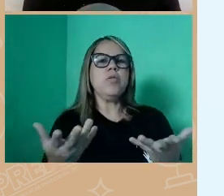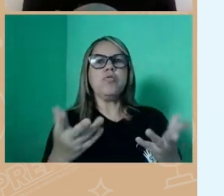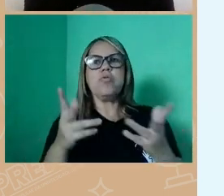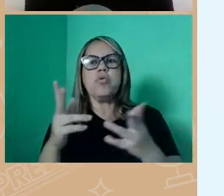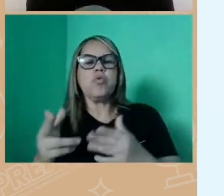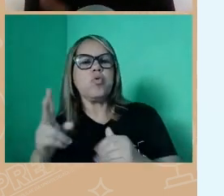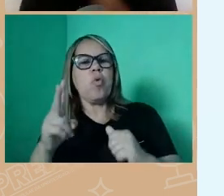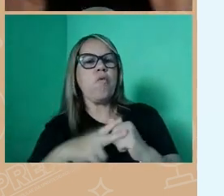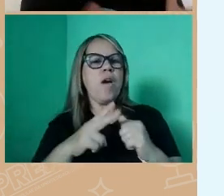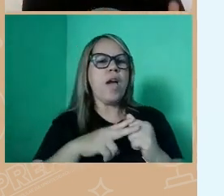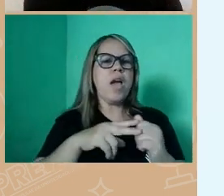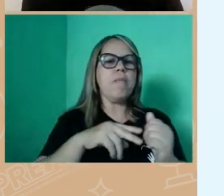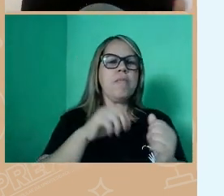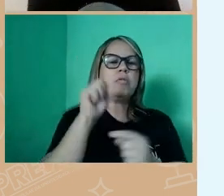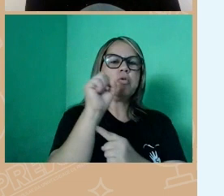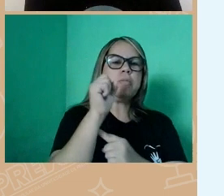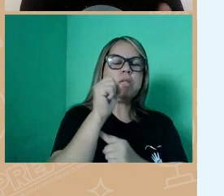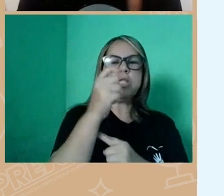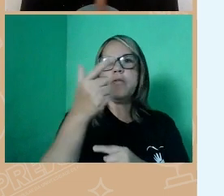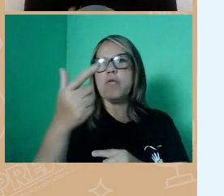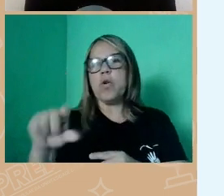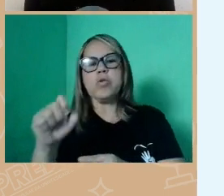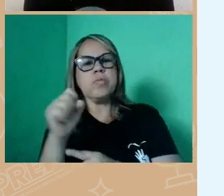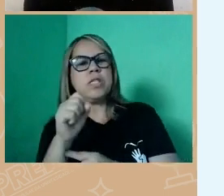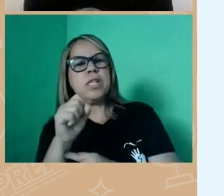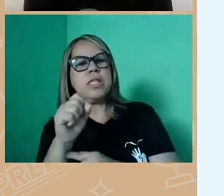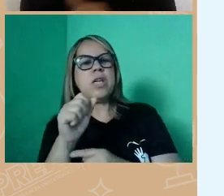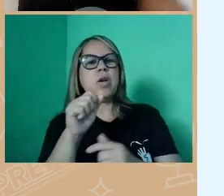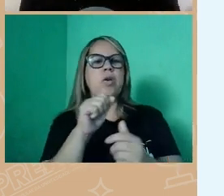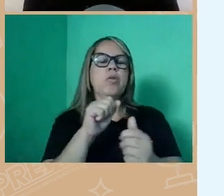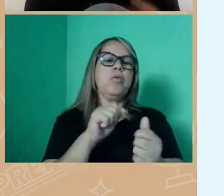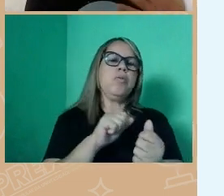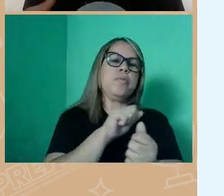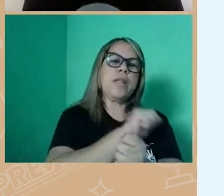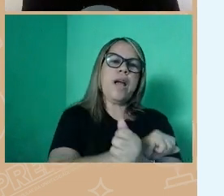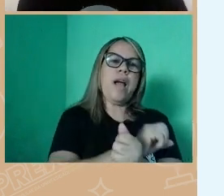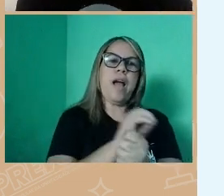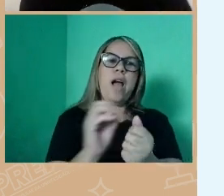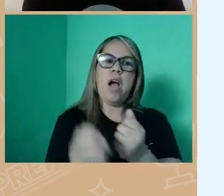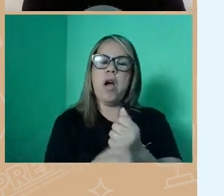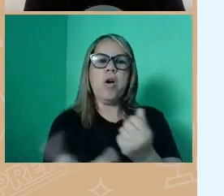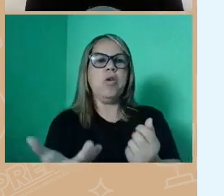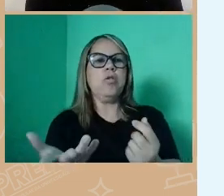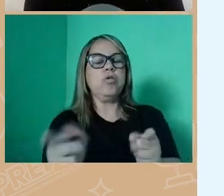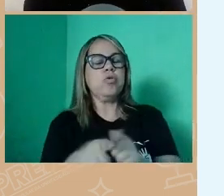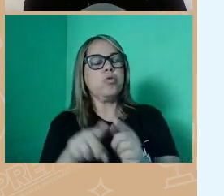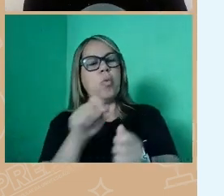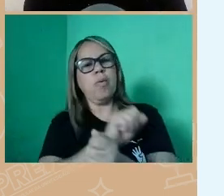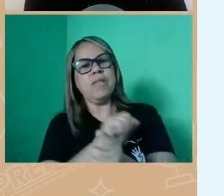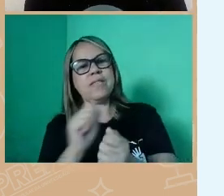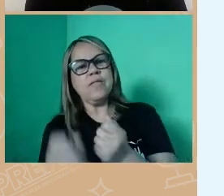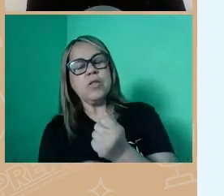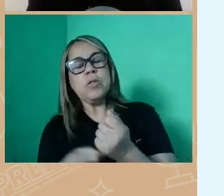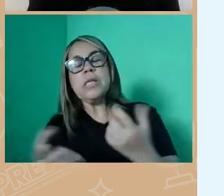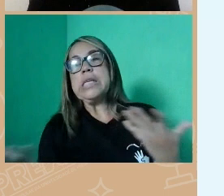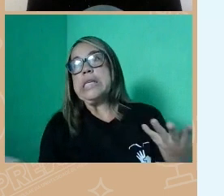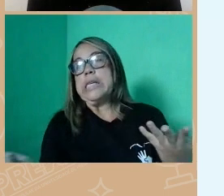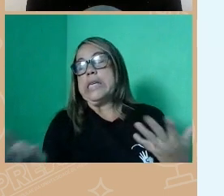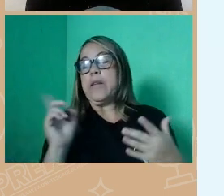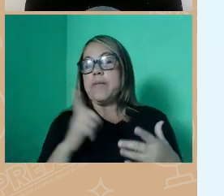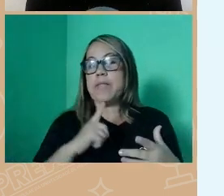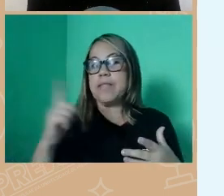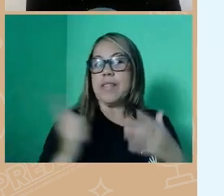substantivo com outro substantivo, artigo com outro artigo, enfim, né? Existe essa